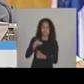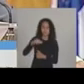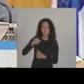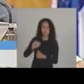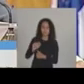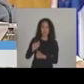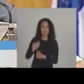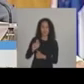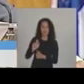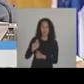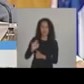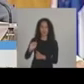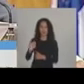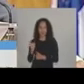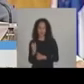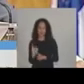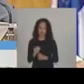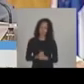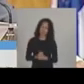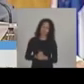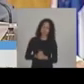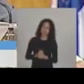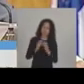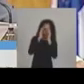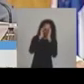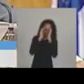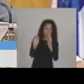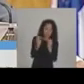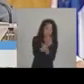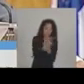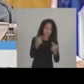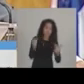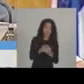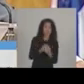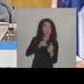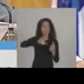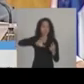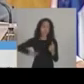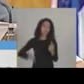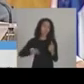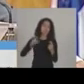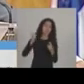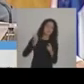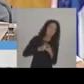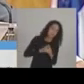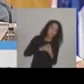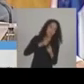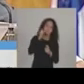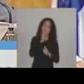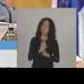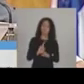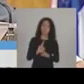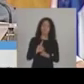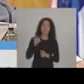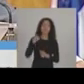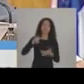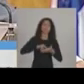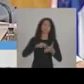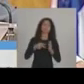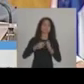desrespeitada não como mulher não como médica mas como cidadão